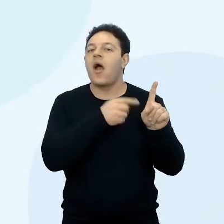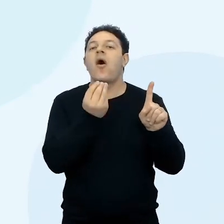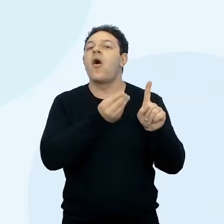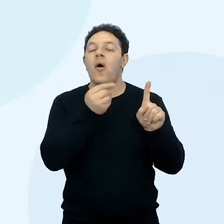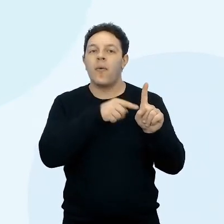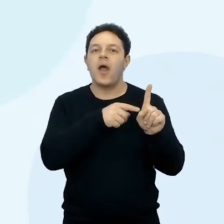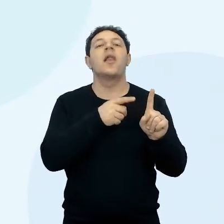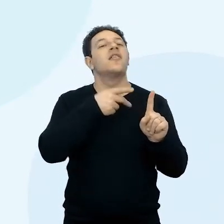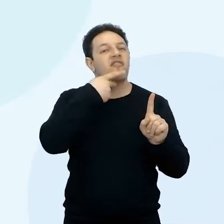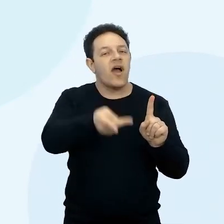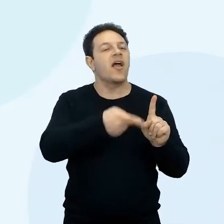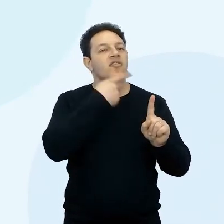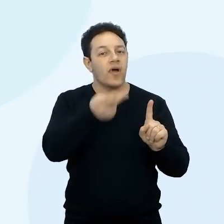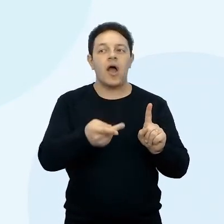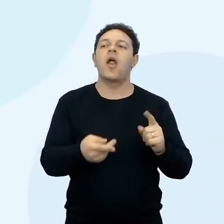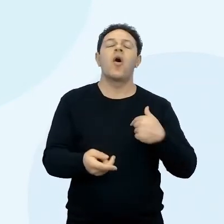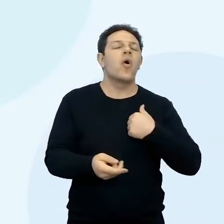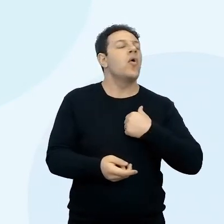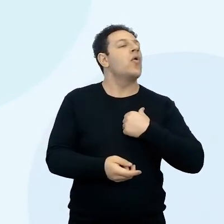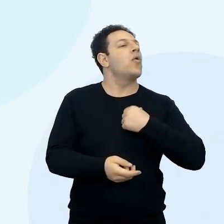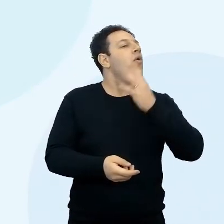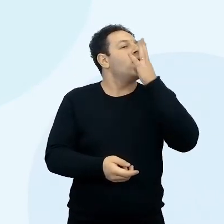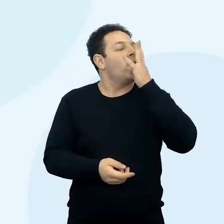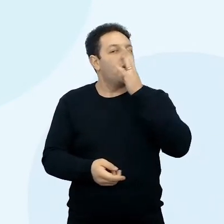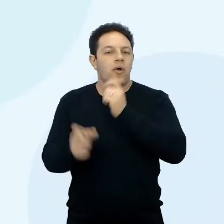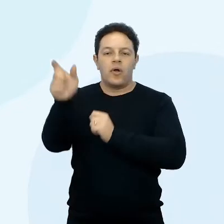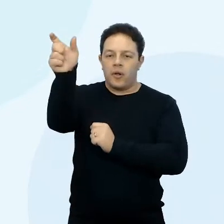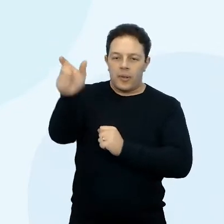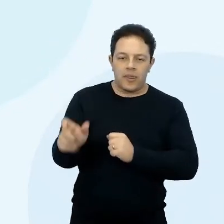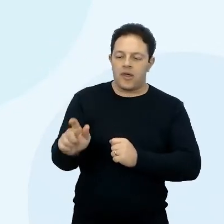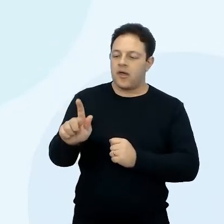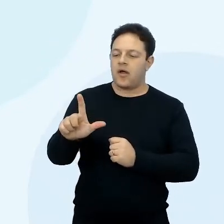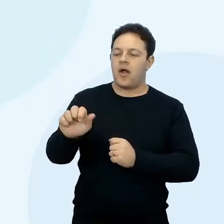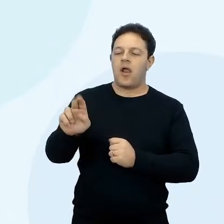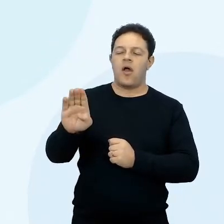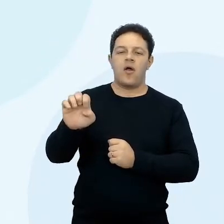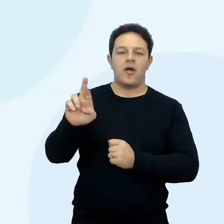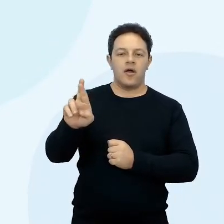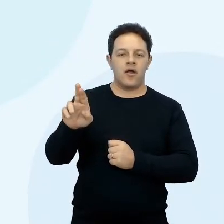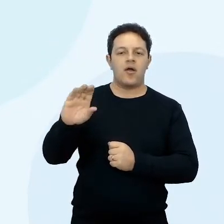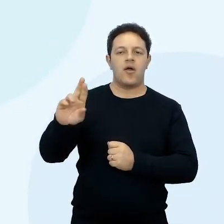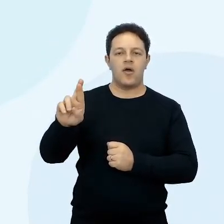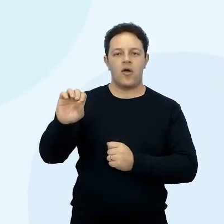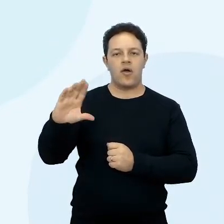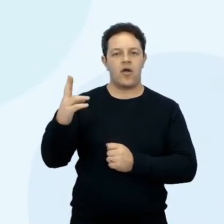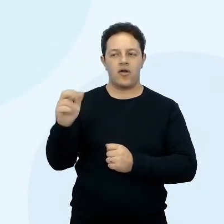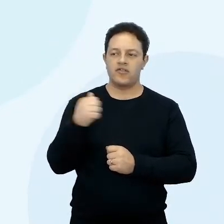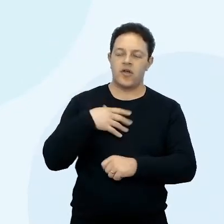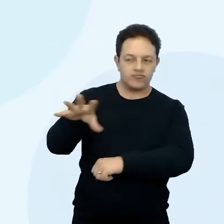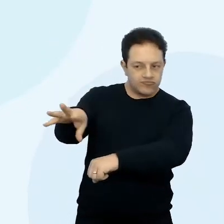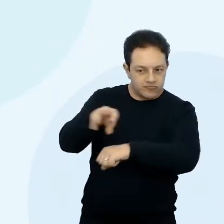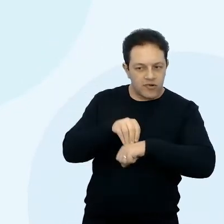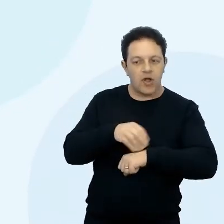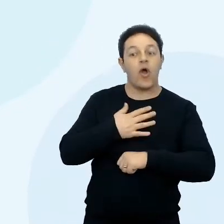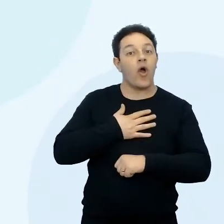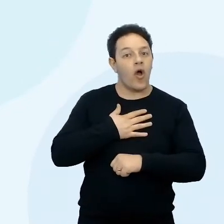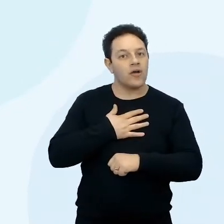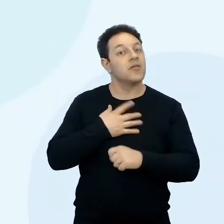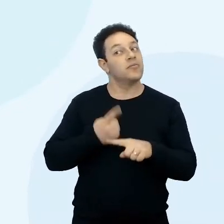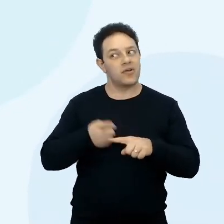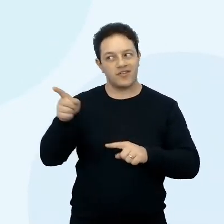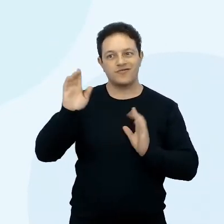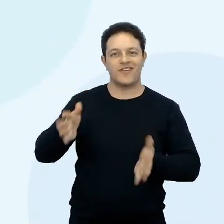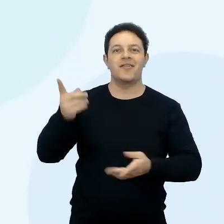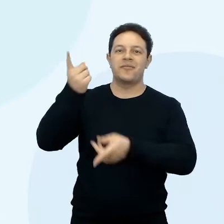que a referência dele para essa linguagem musical que ele coloca nas obras que ele produz, vem do Glauber Rocha,